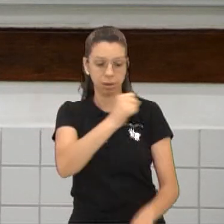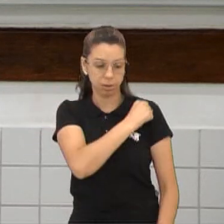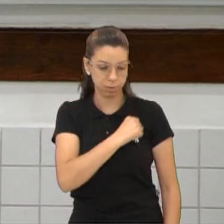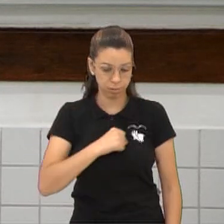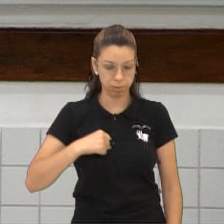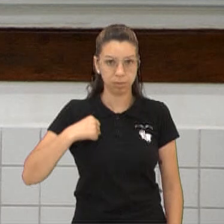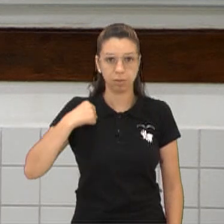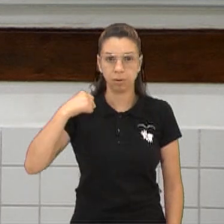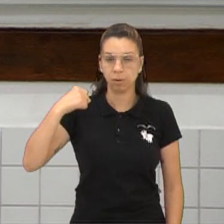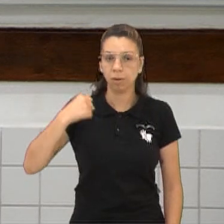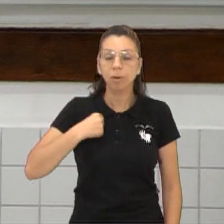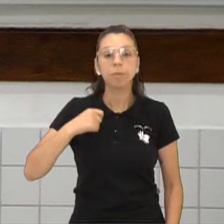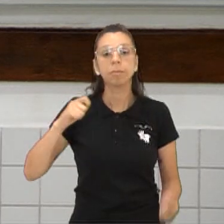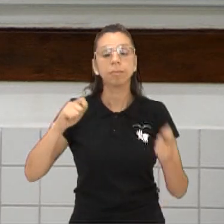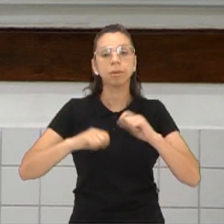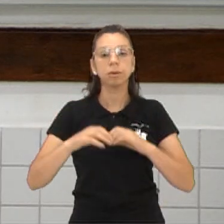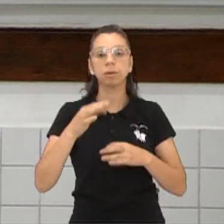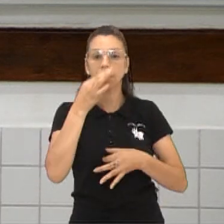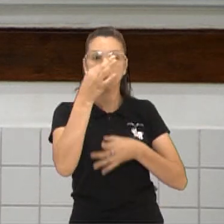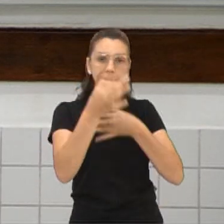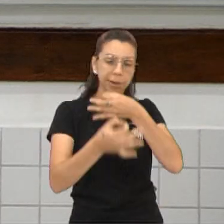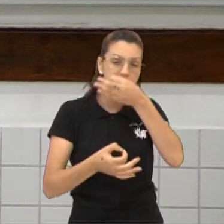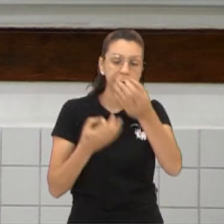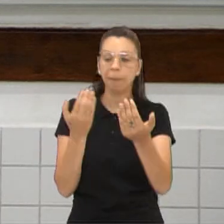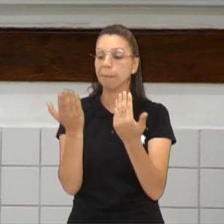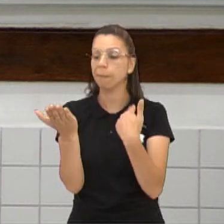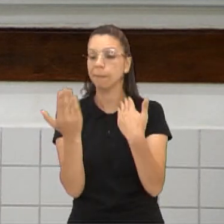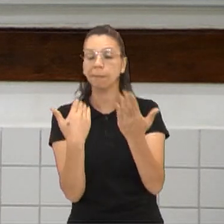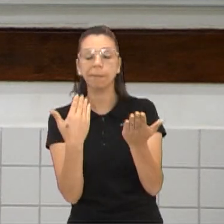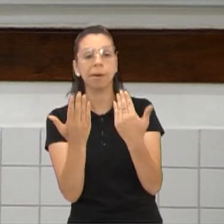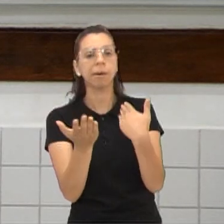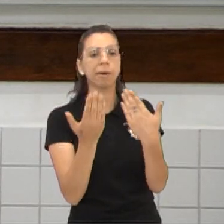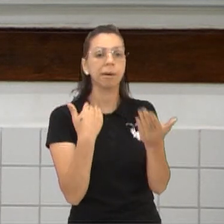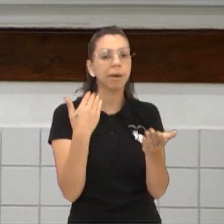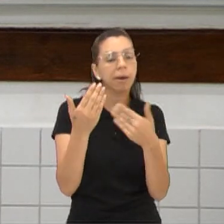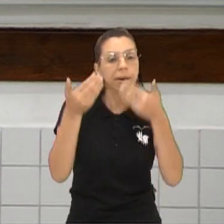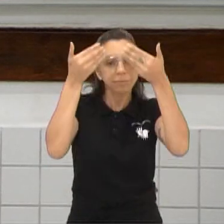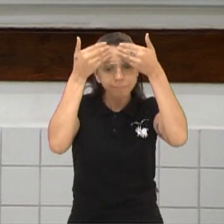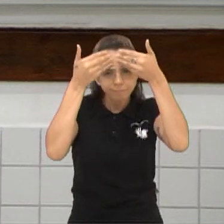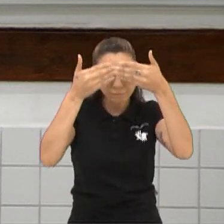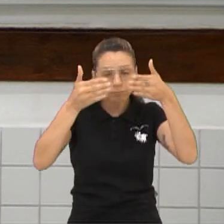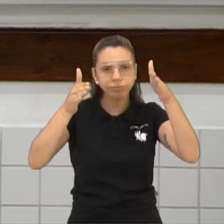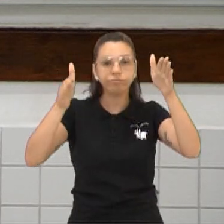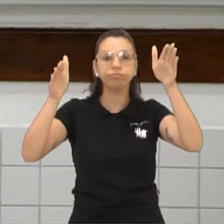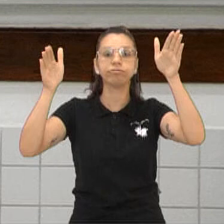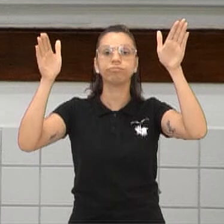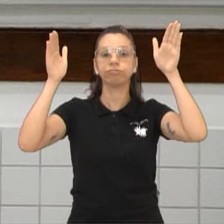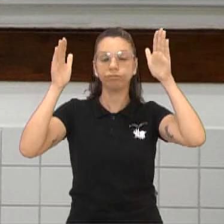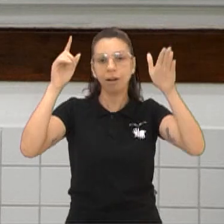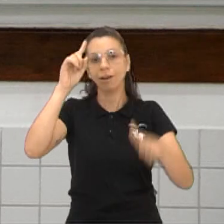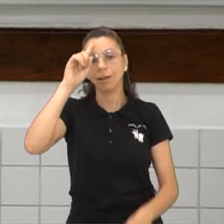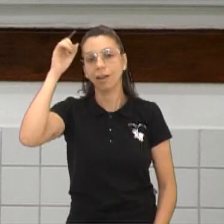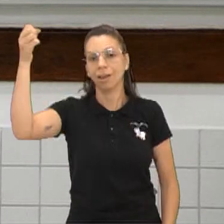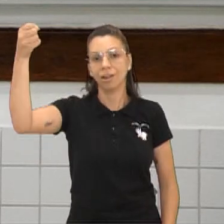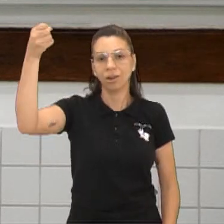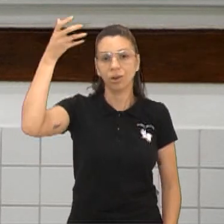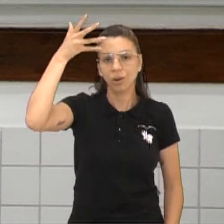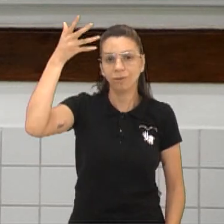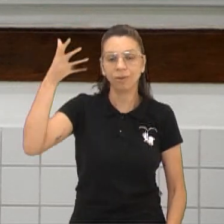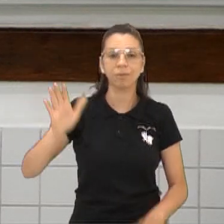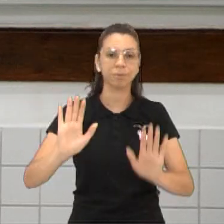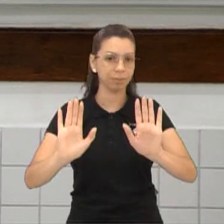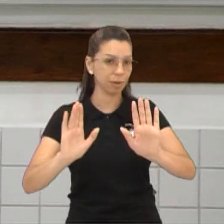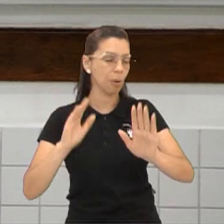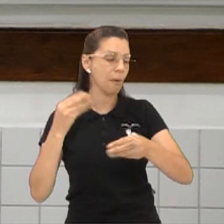do diálogo, né? O diálogo, ele pressupõe a abertura a novas ideias. Então é isso que a gente gostaria de ressaltar